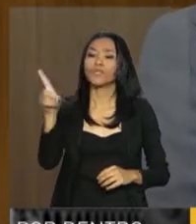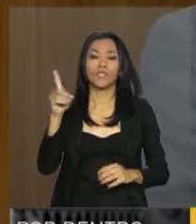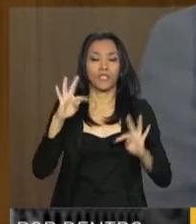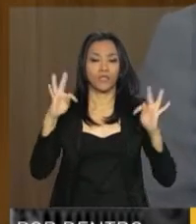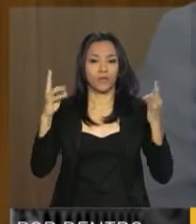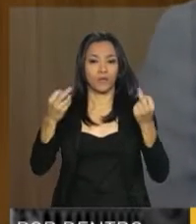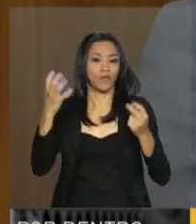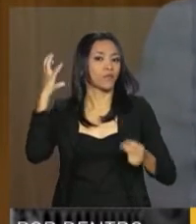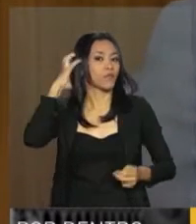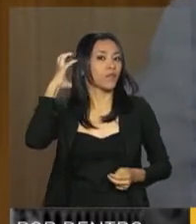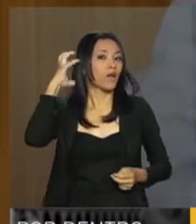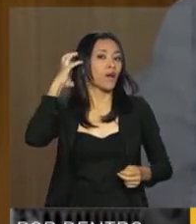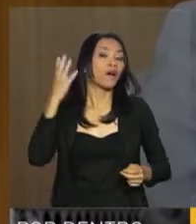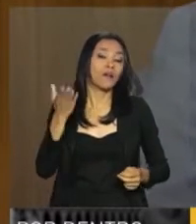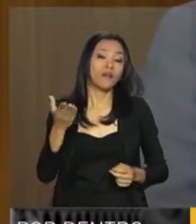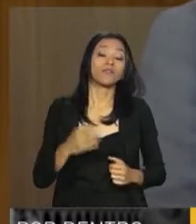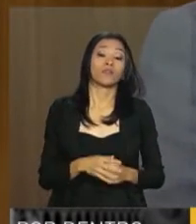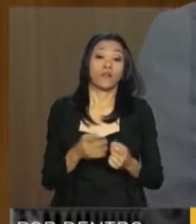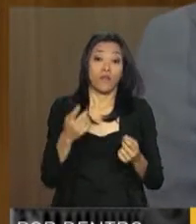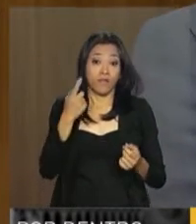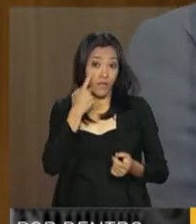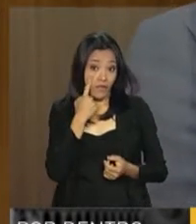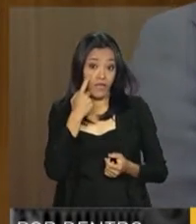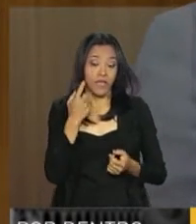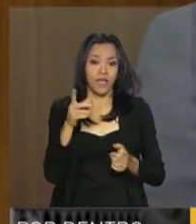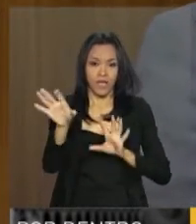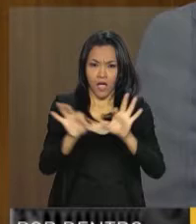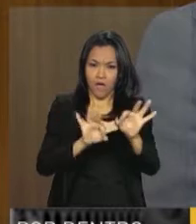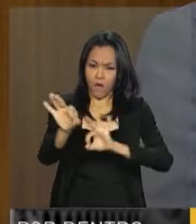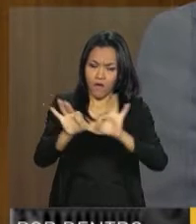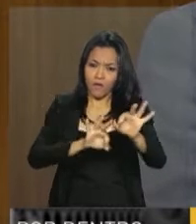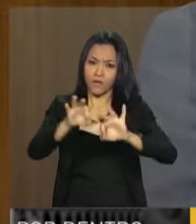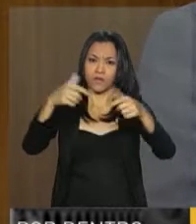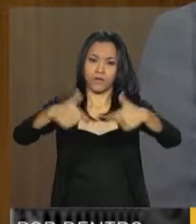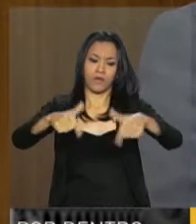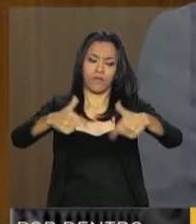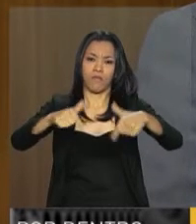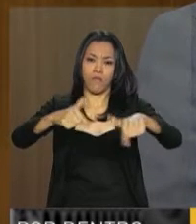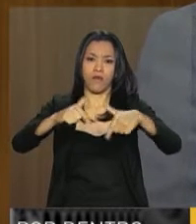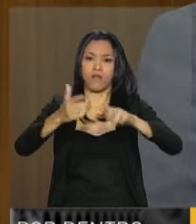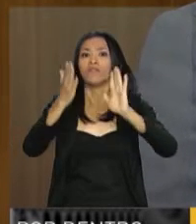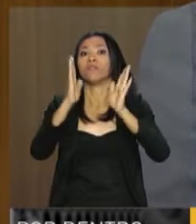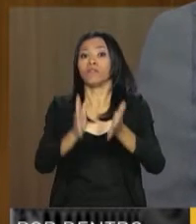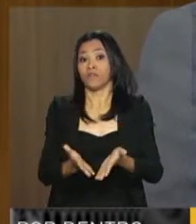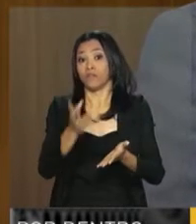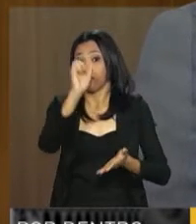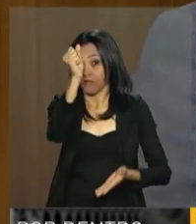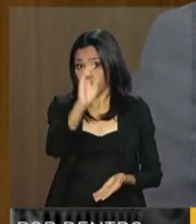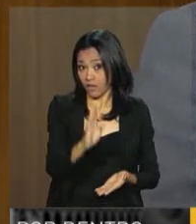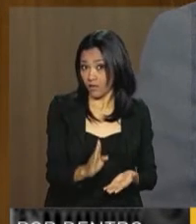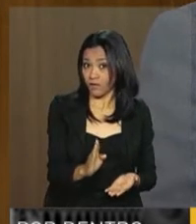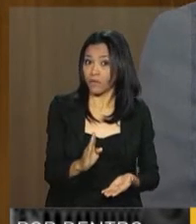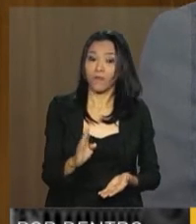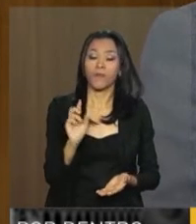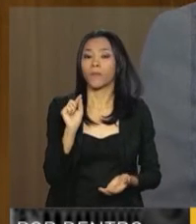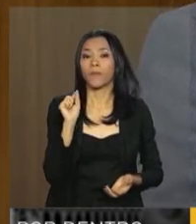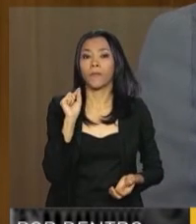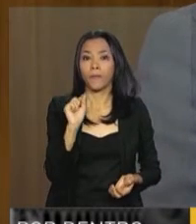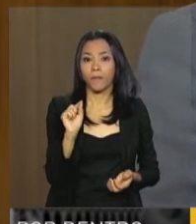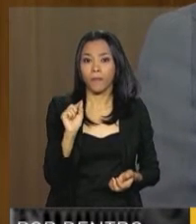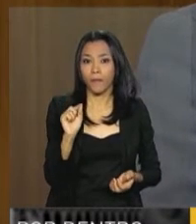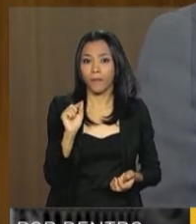nacional se vejo que a organização nacional do trabalho já recomendava o brasil a a